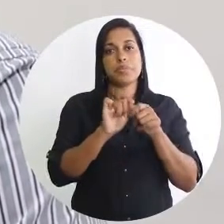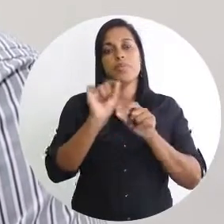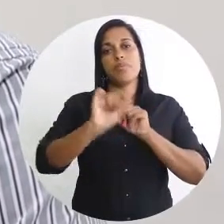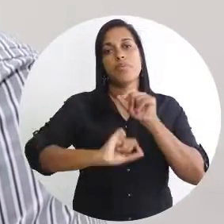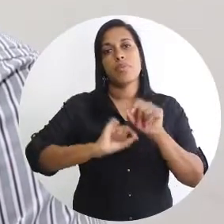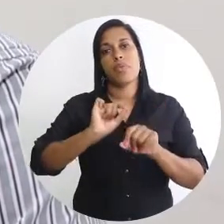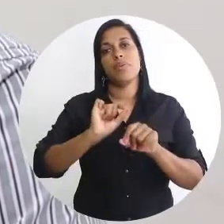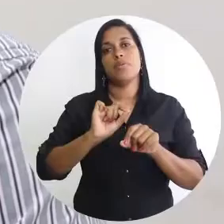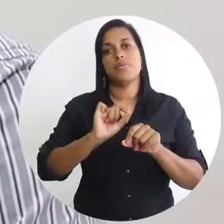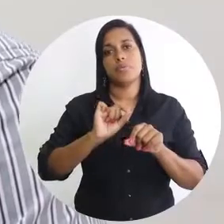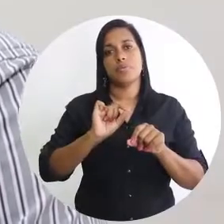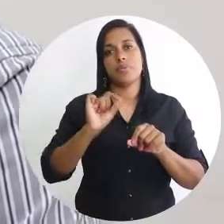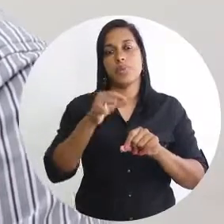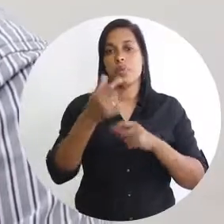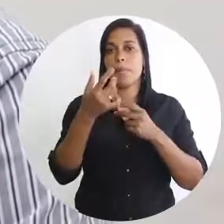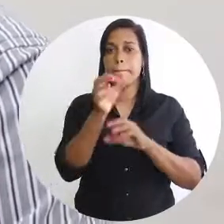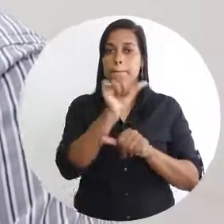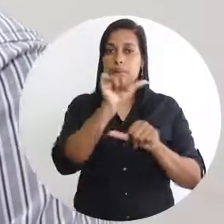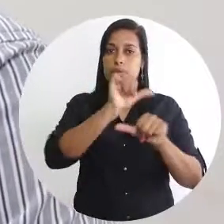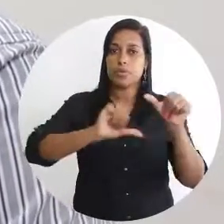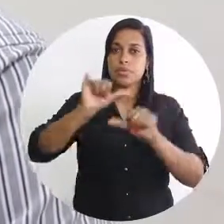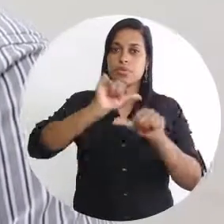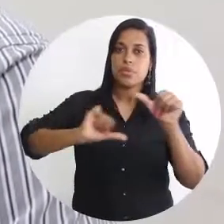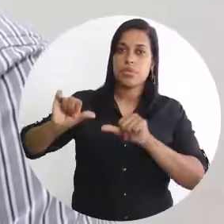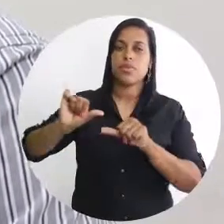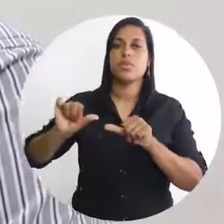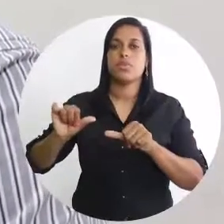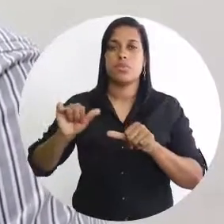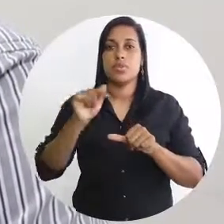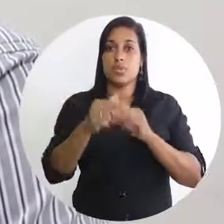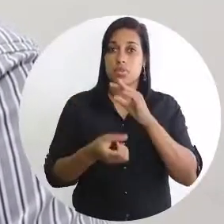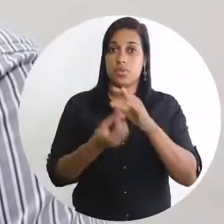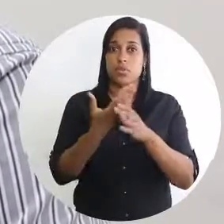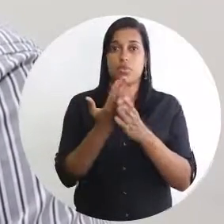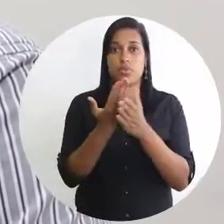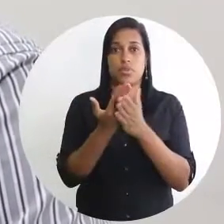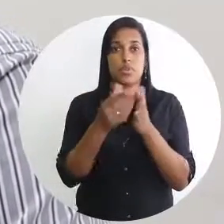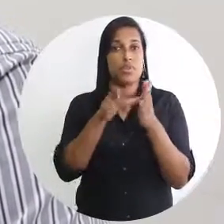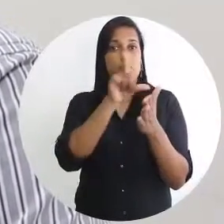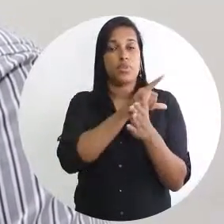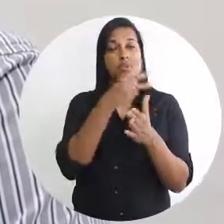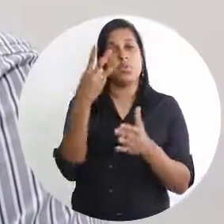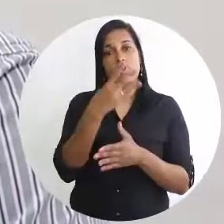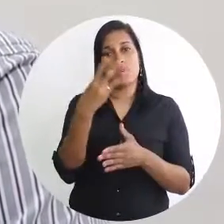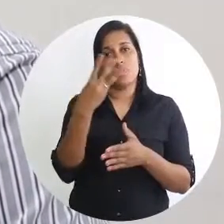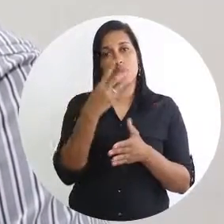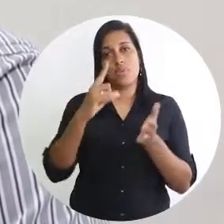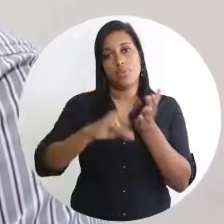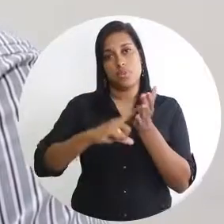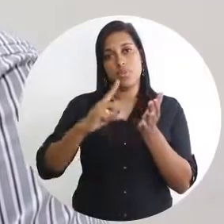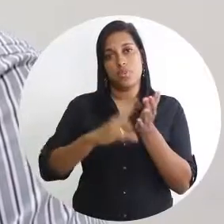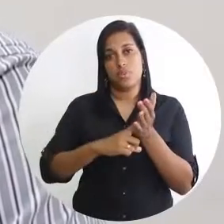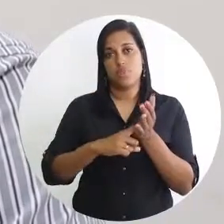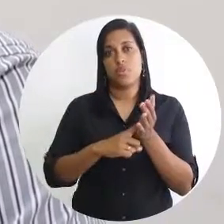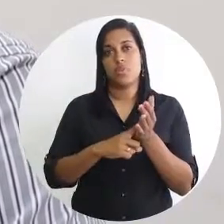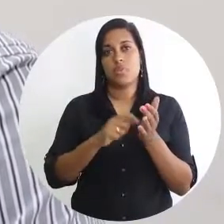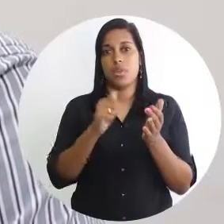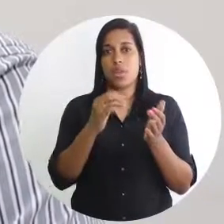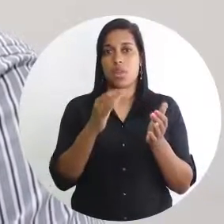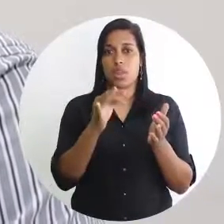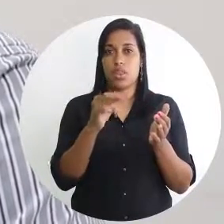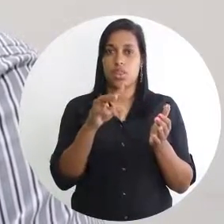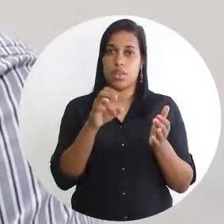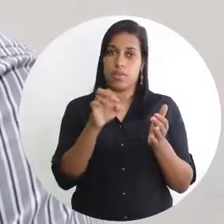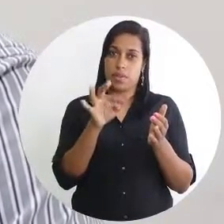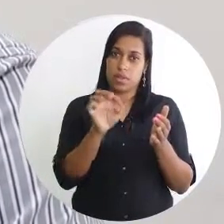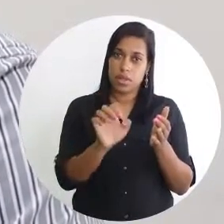faça essa modificação. A gente criou na aula anterior 3 botões, certo? Na classe Activity, e